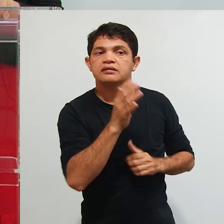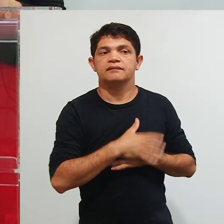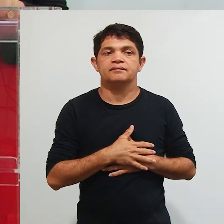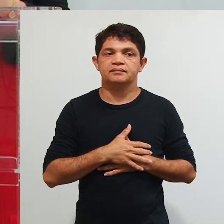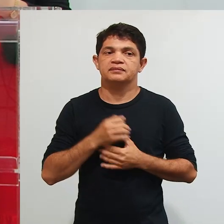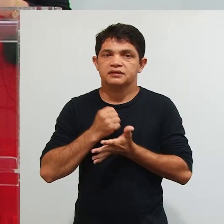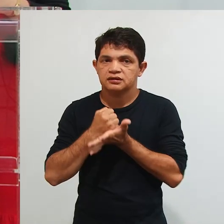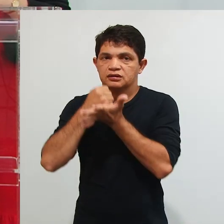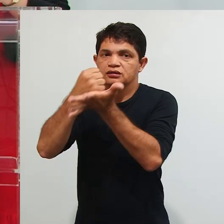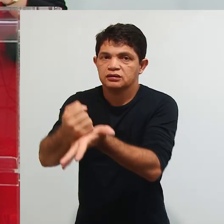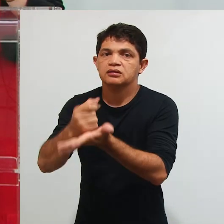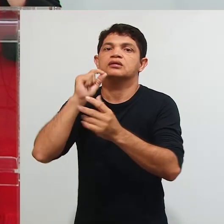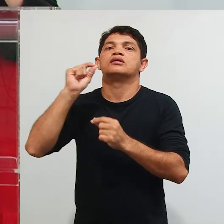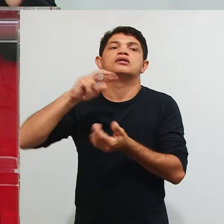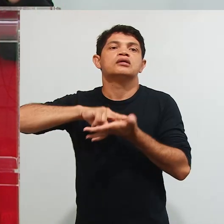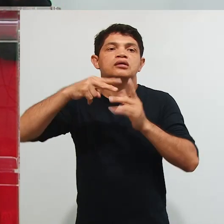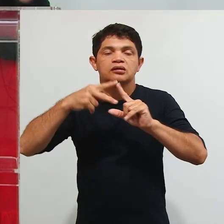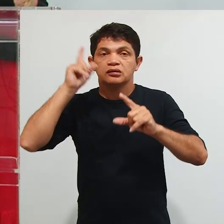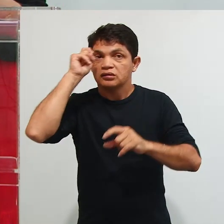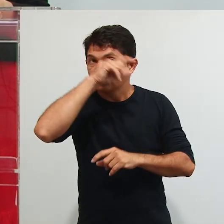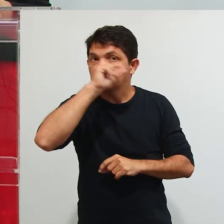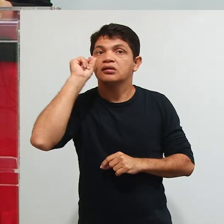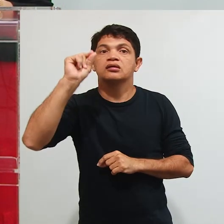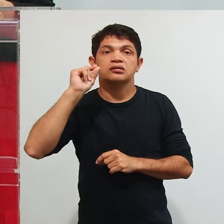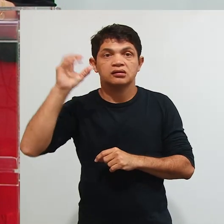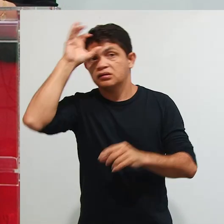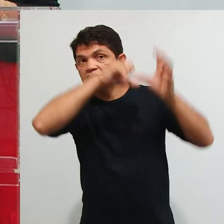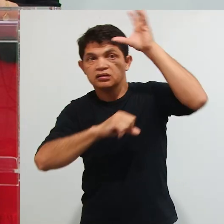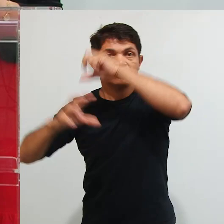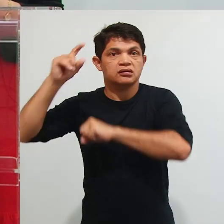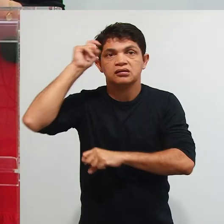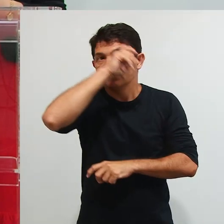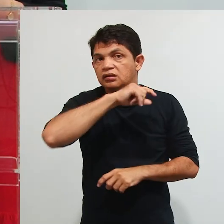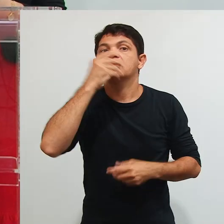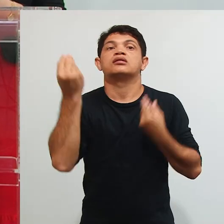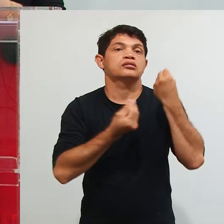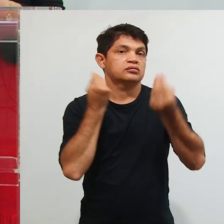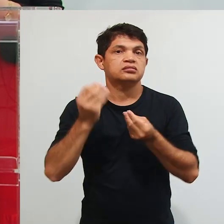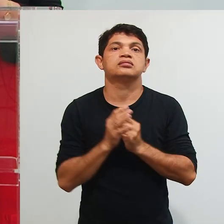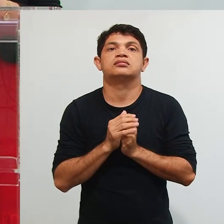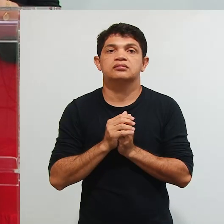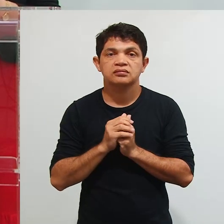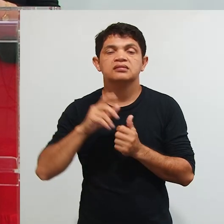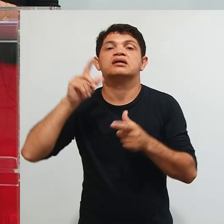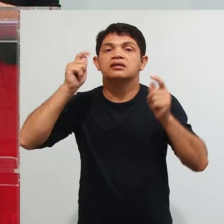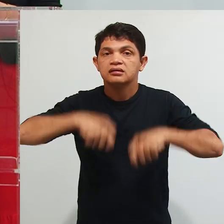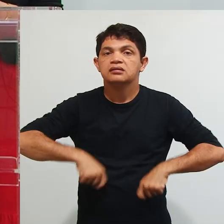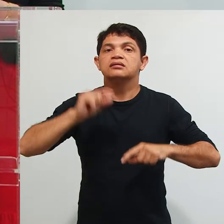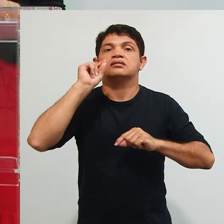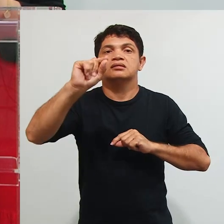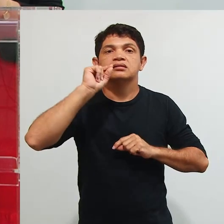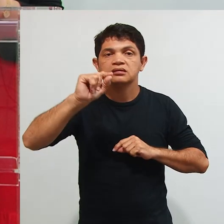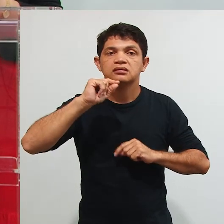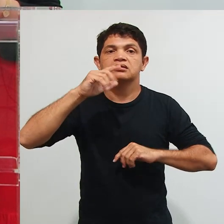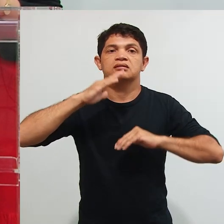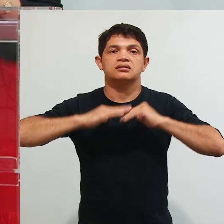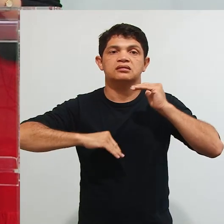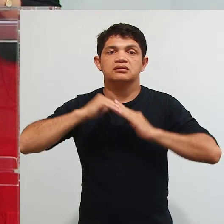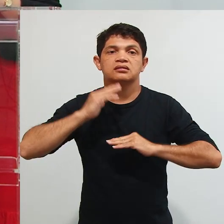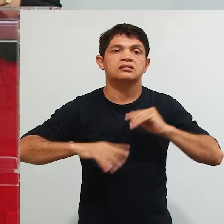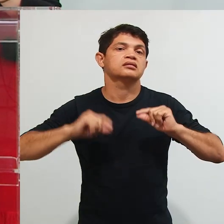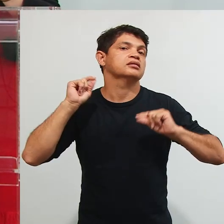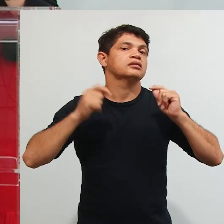profissional. Por exemplo, o diagnóstico de transtornos, né, de aprendizagem, específicos de aprendizagem, ele é